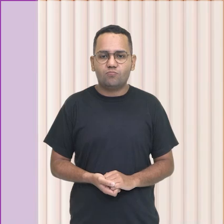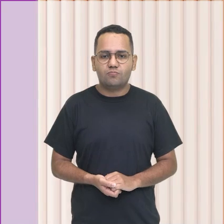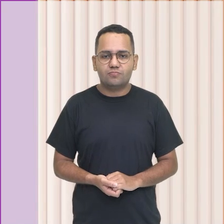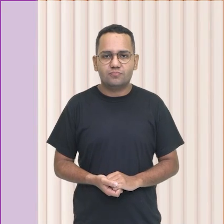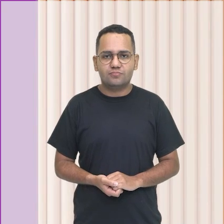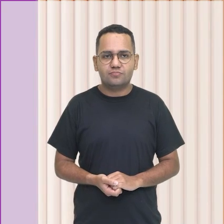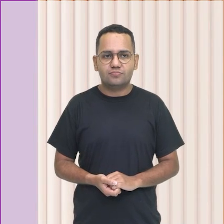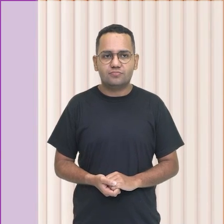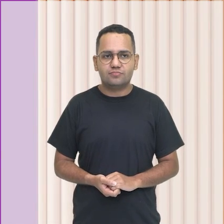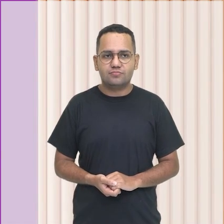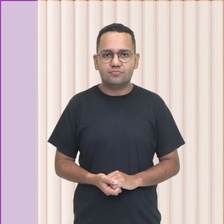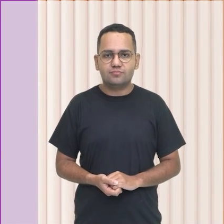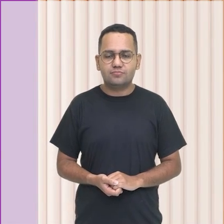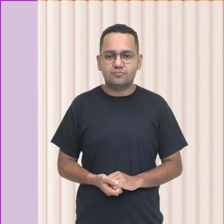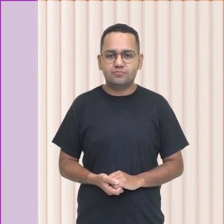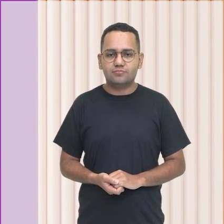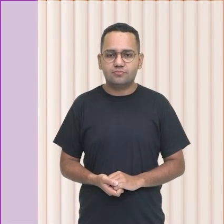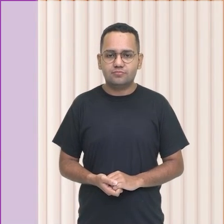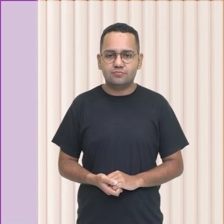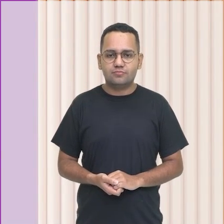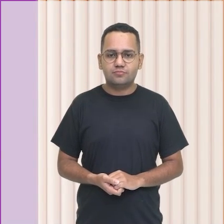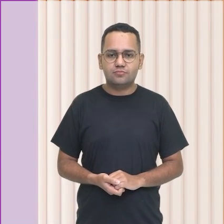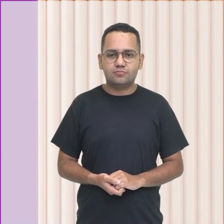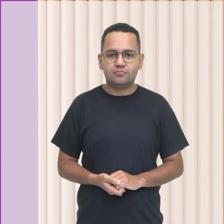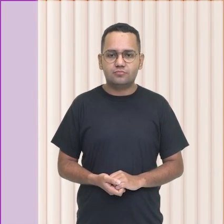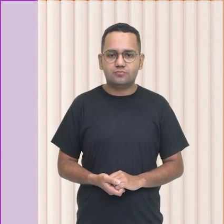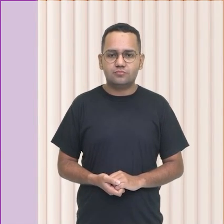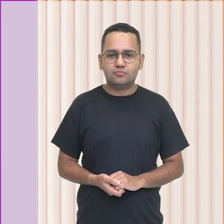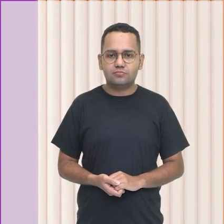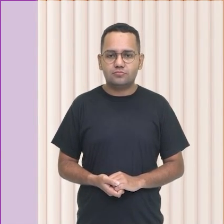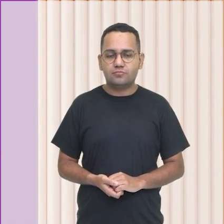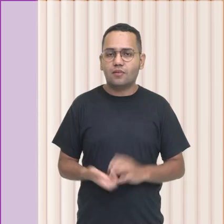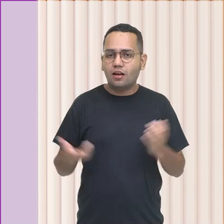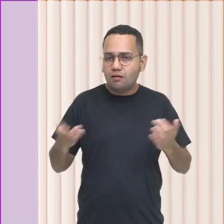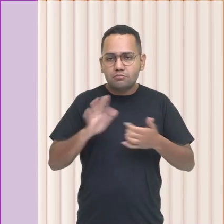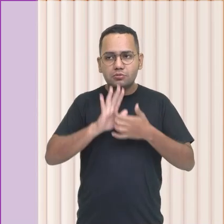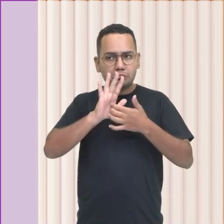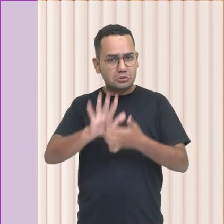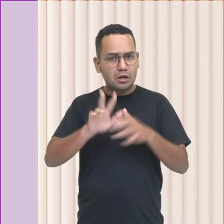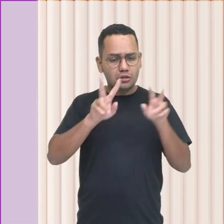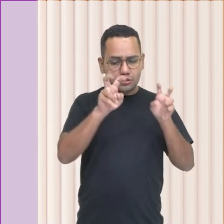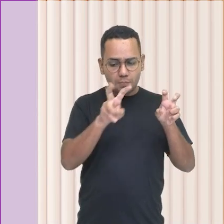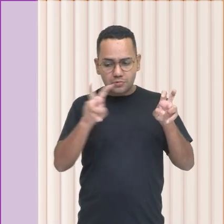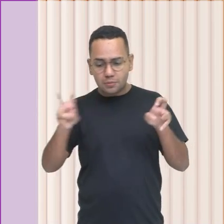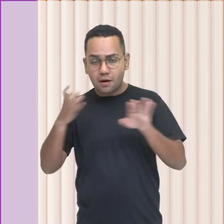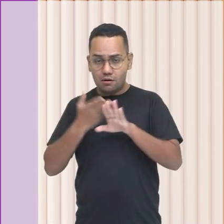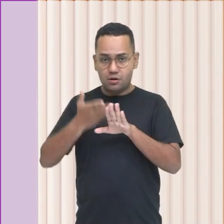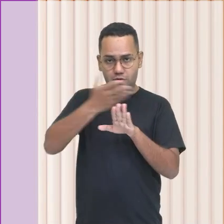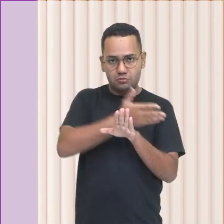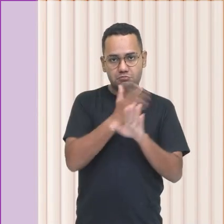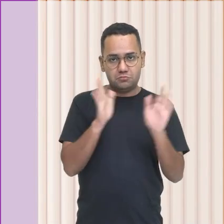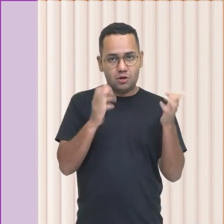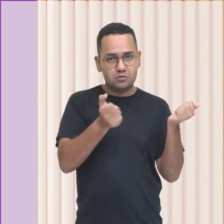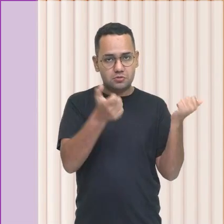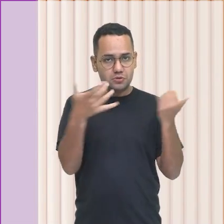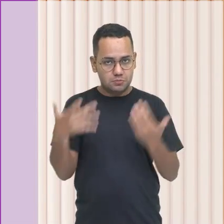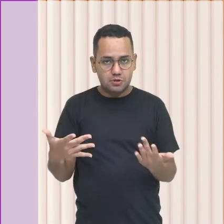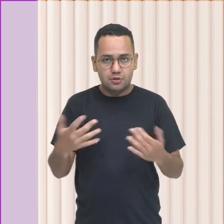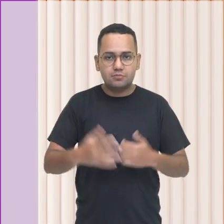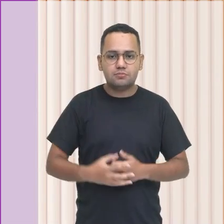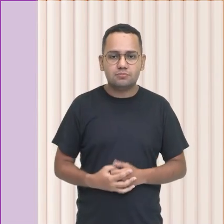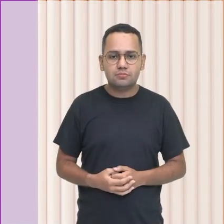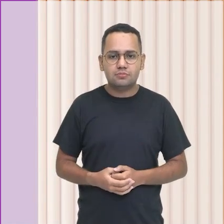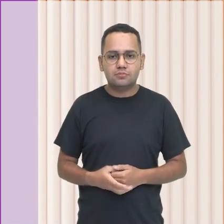um muito bem vamos aqui resgatar alguns dos temas né que nós abordamos aqui na unidade um começando